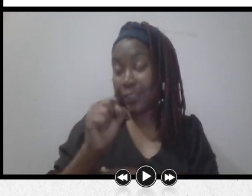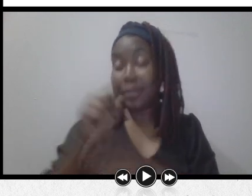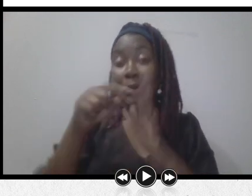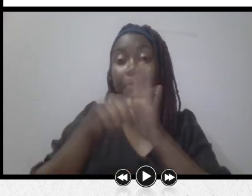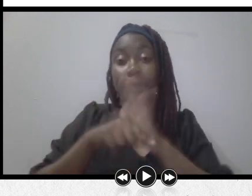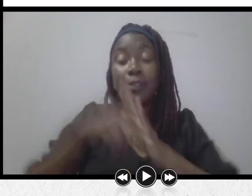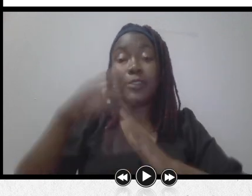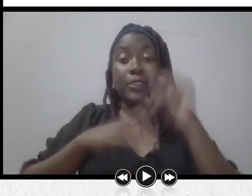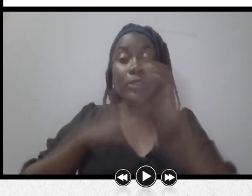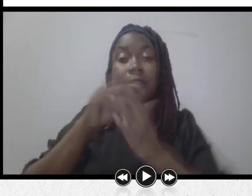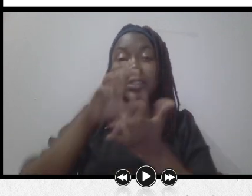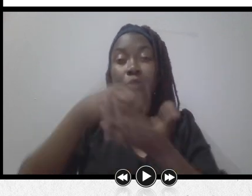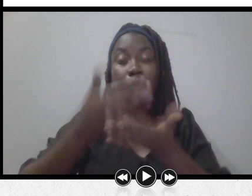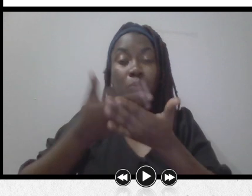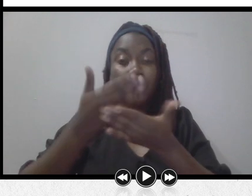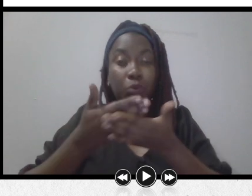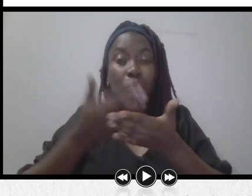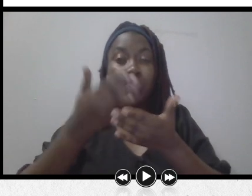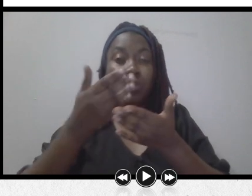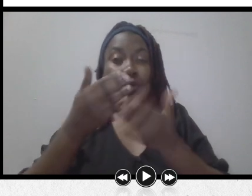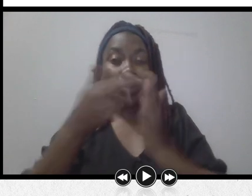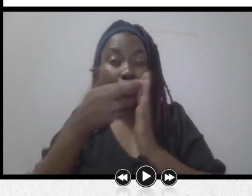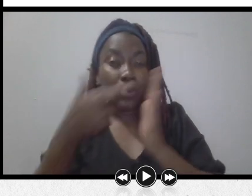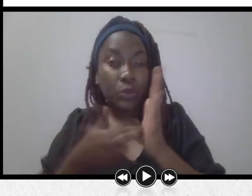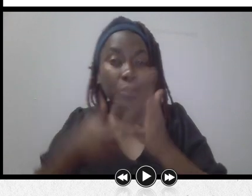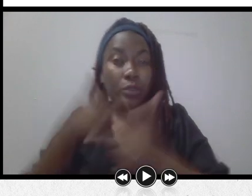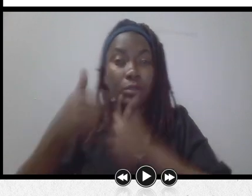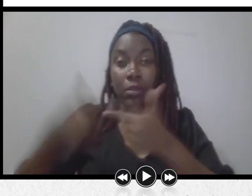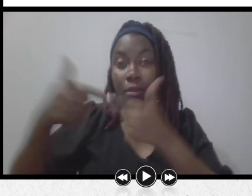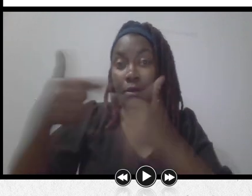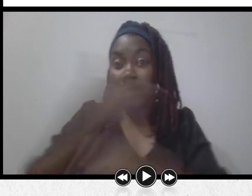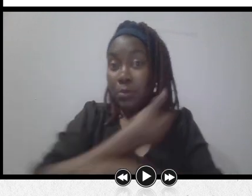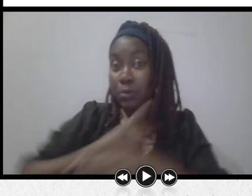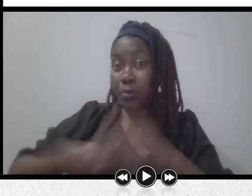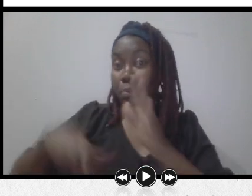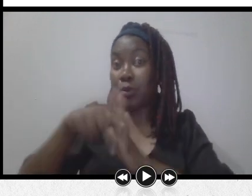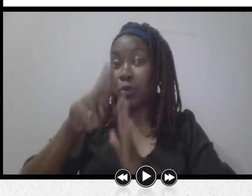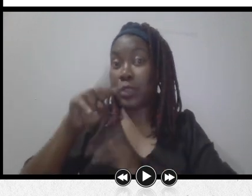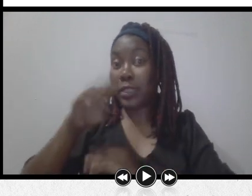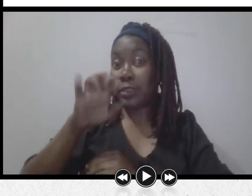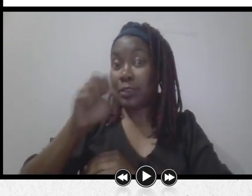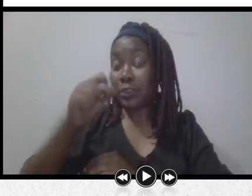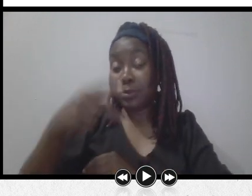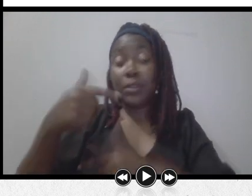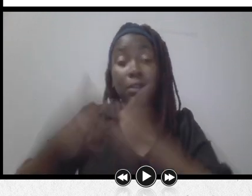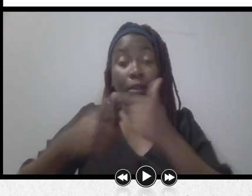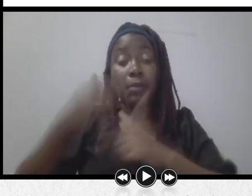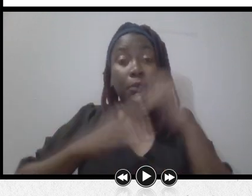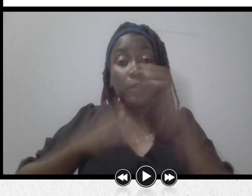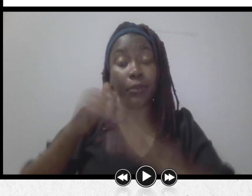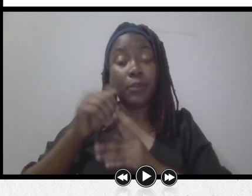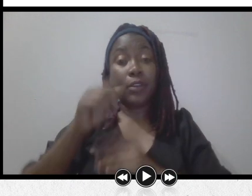do Centro de Estudos de Regulação e de Governança dos Serviços Públicos da Unesp, e também atuo profissionalmente como diretor da